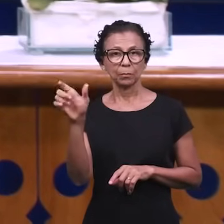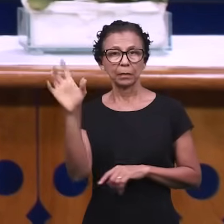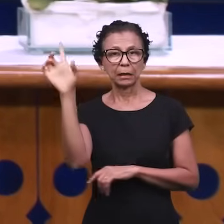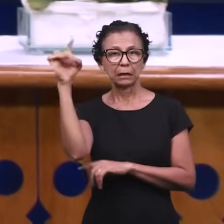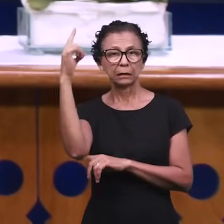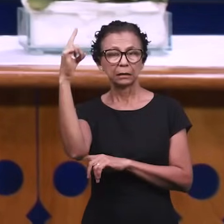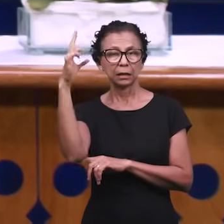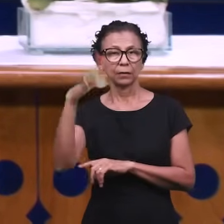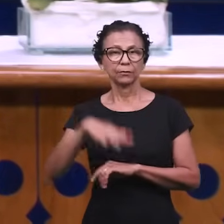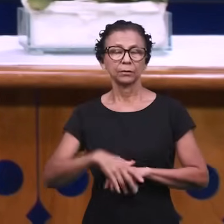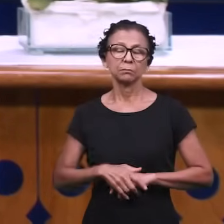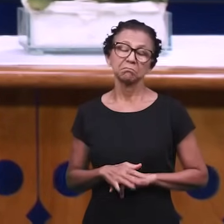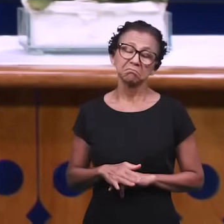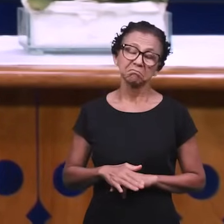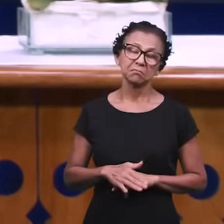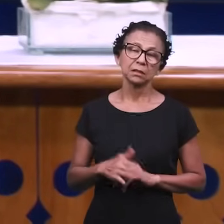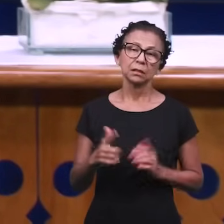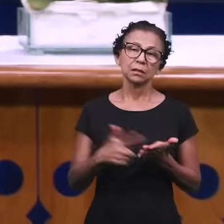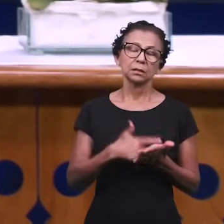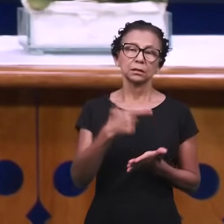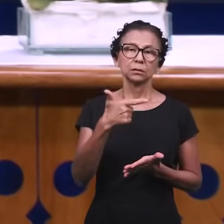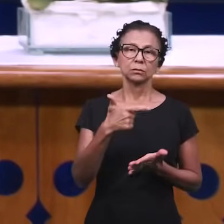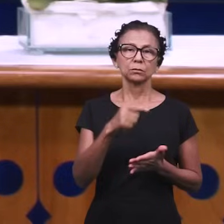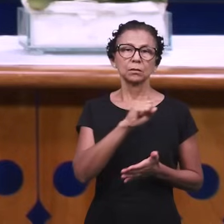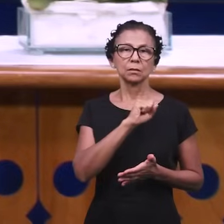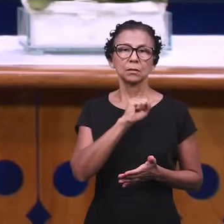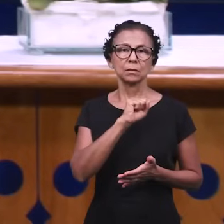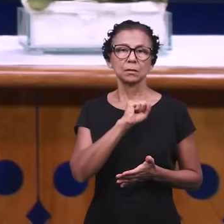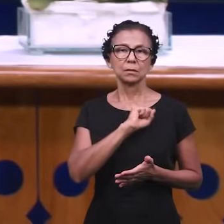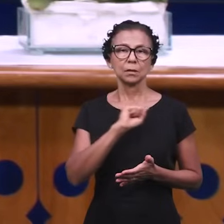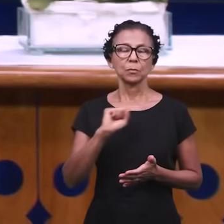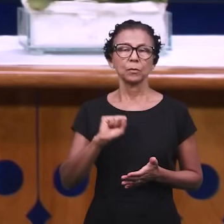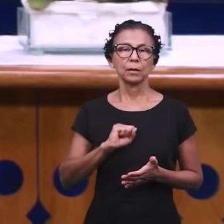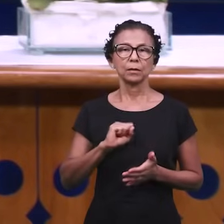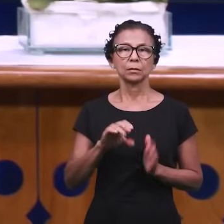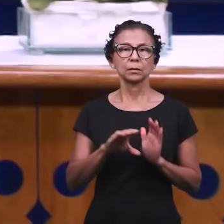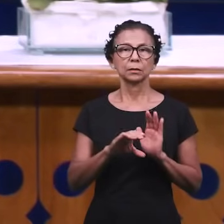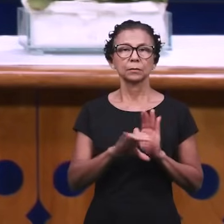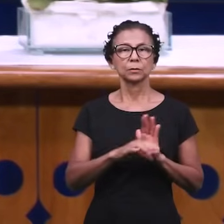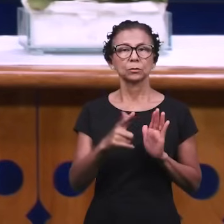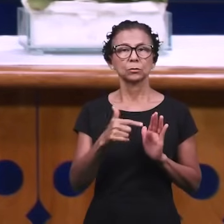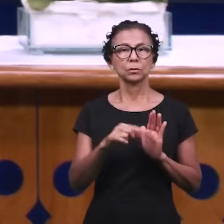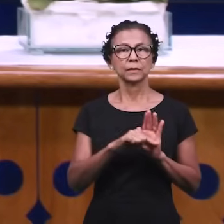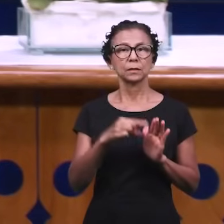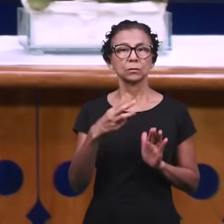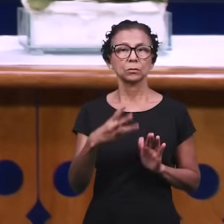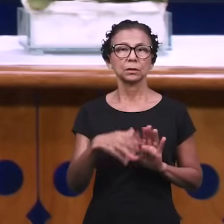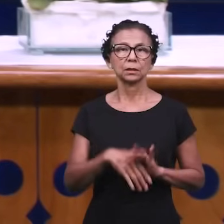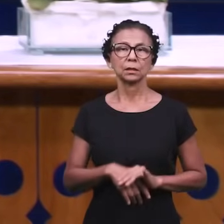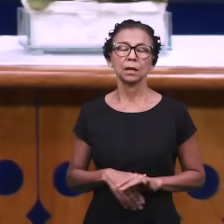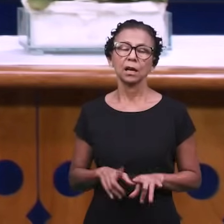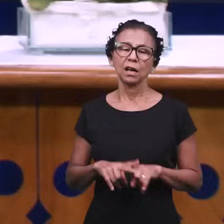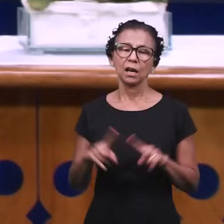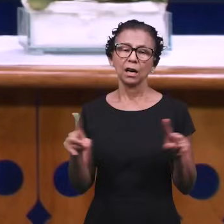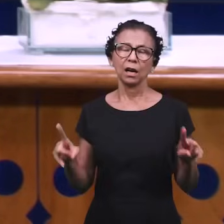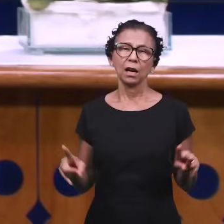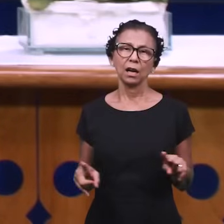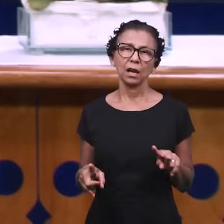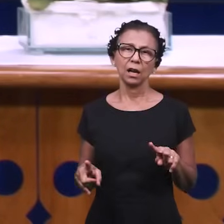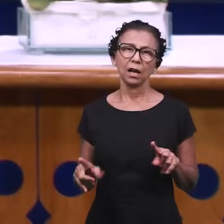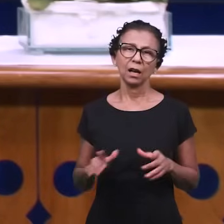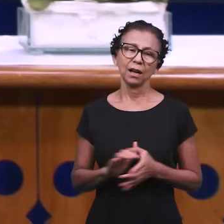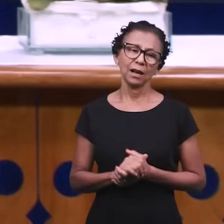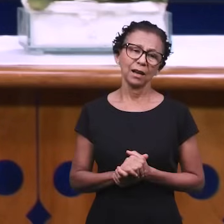Simplificadamente, se quiser anotar, 2 Samuel 12:3, diz assim: Mas o pobre não